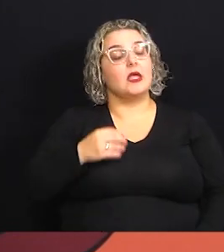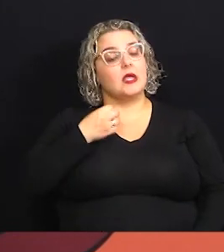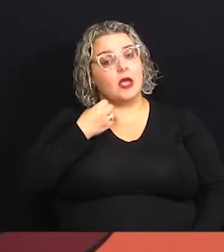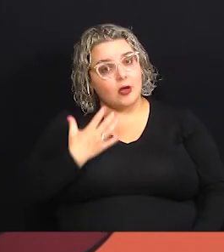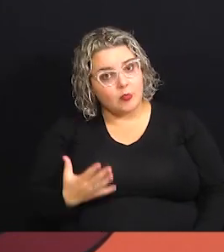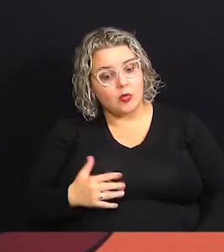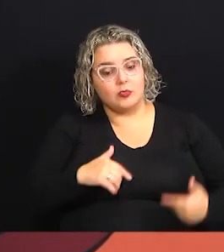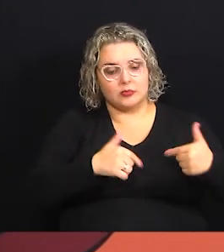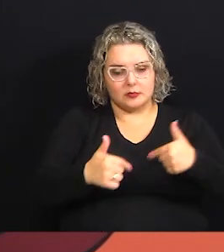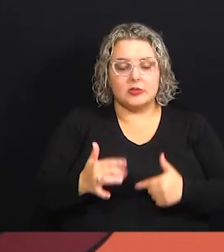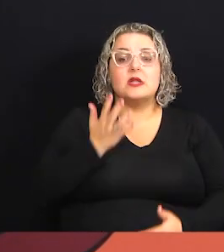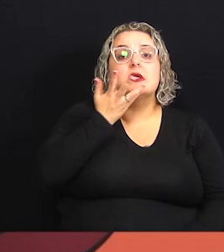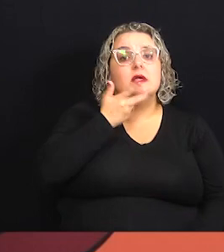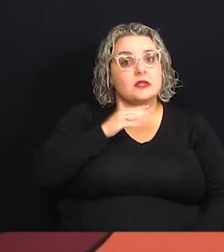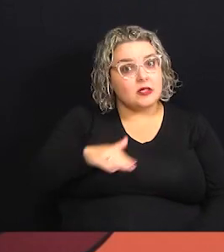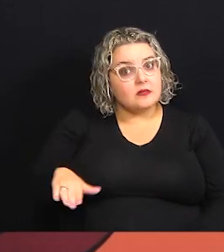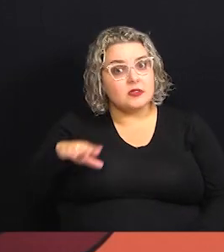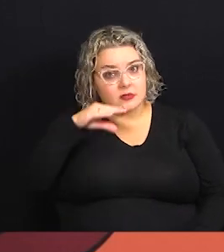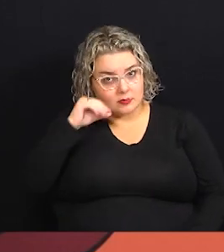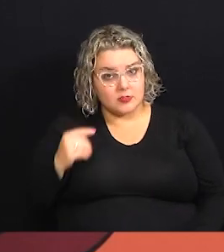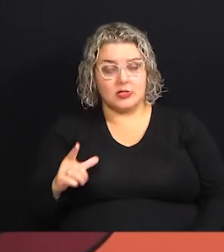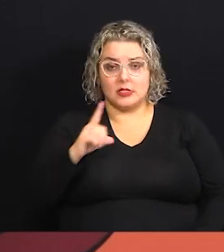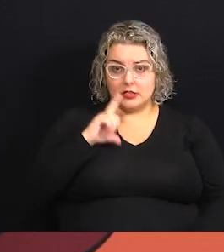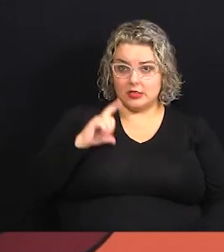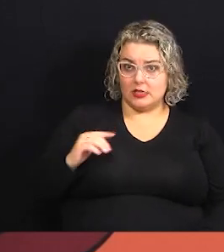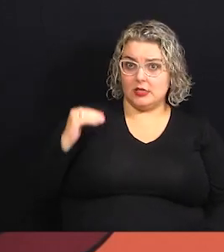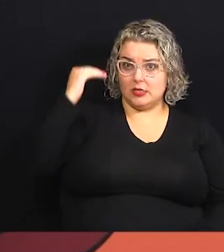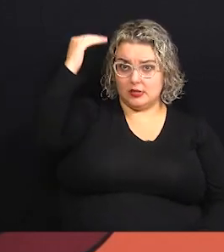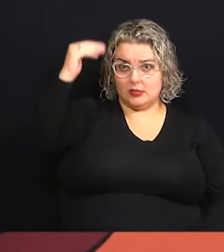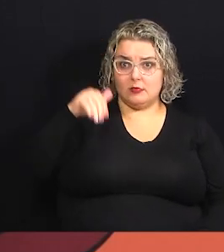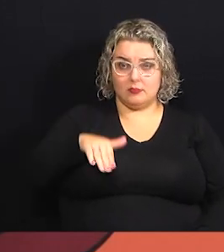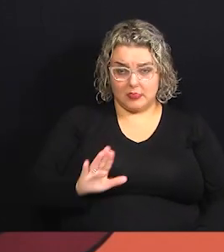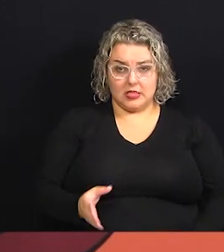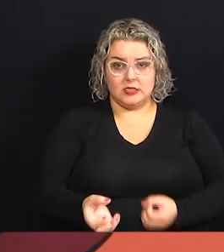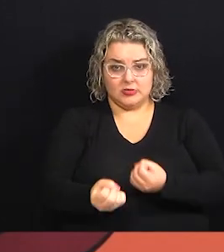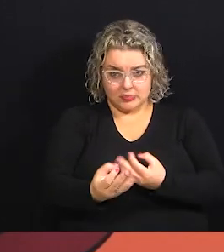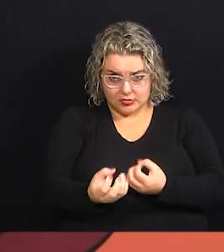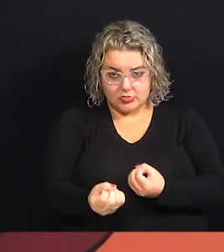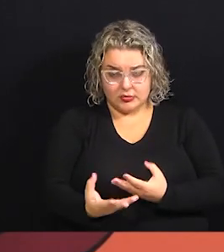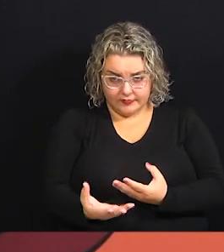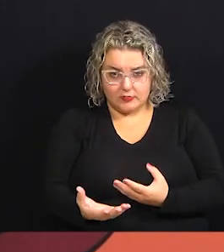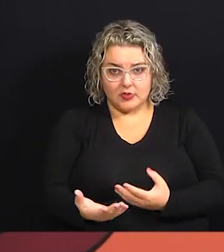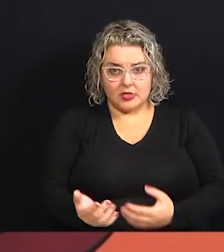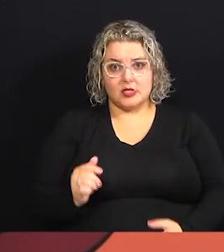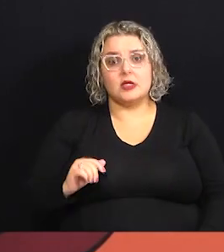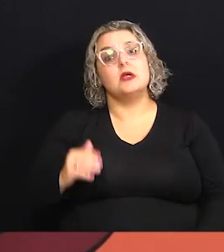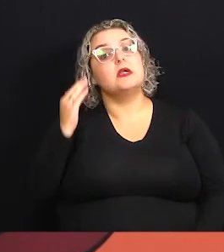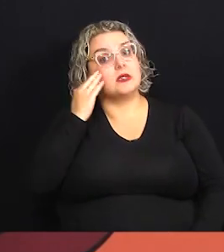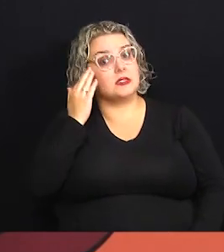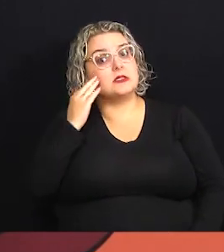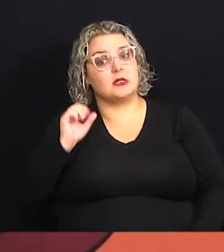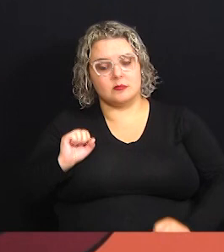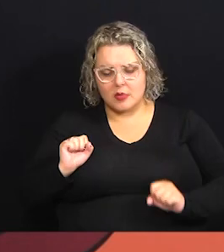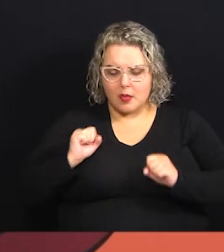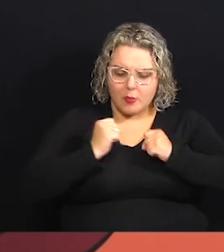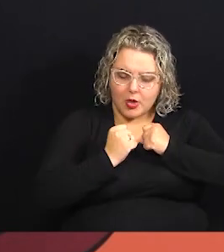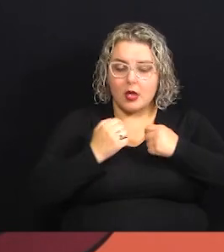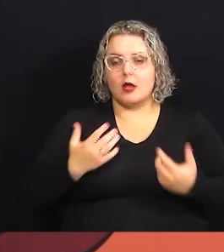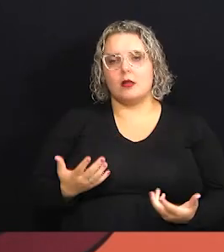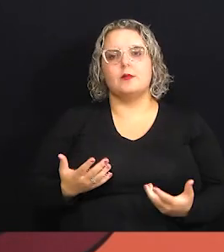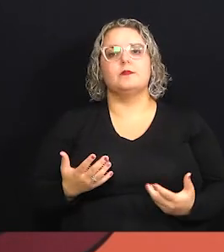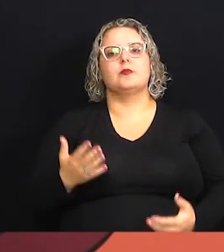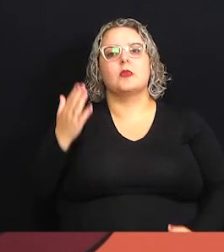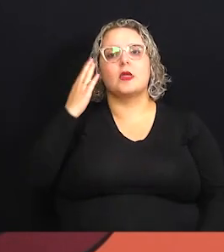infância, na adolescência, para que a gente tenha adultos mais informados, né? E que saibam se defender